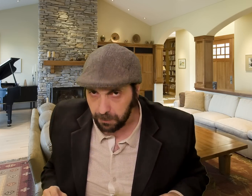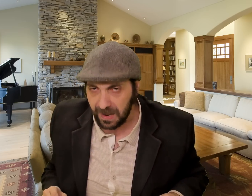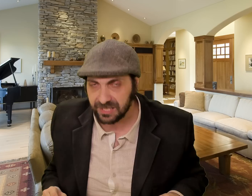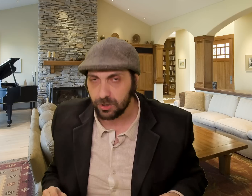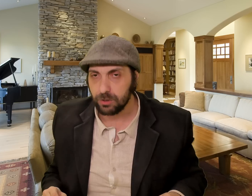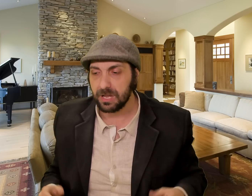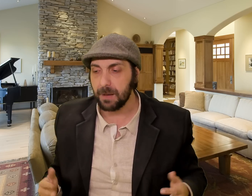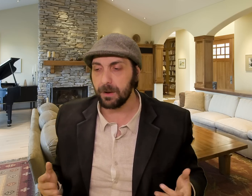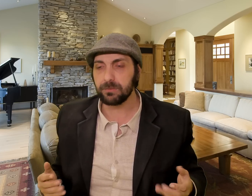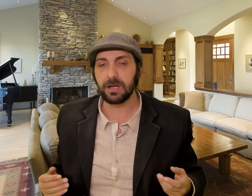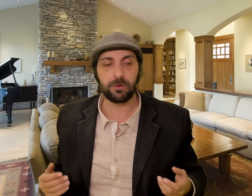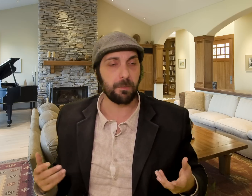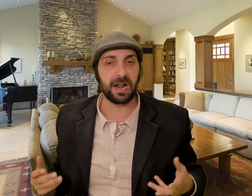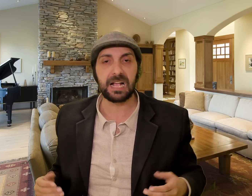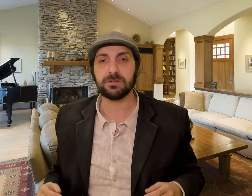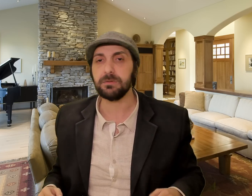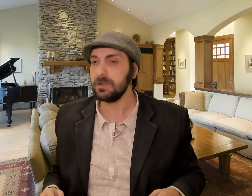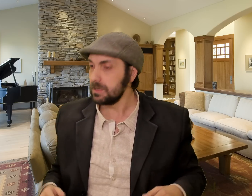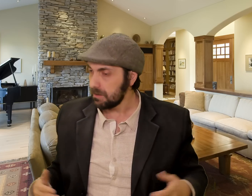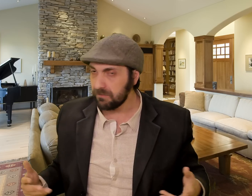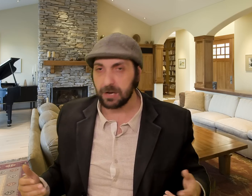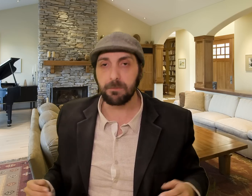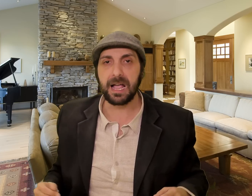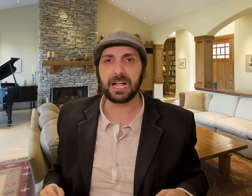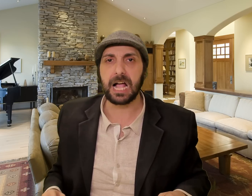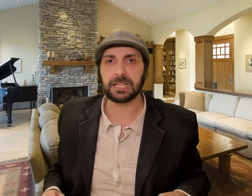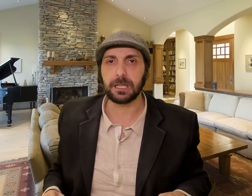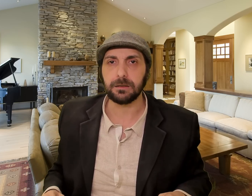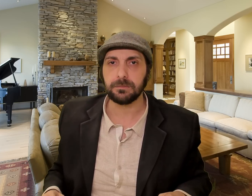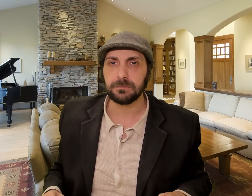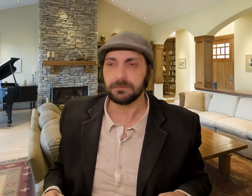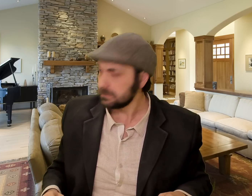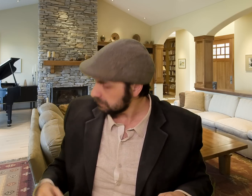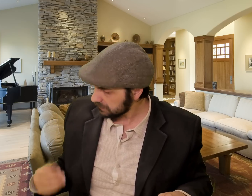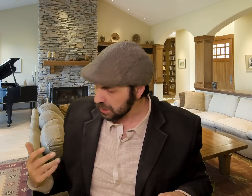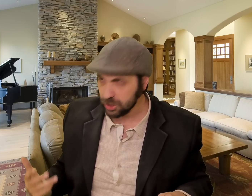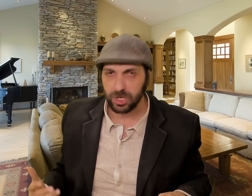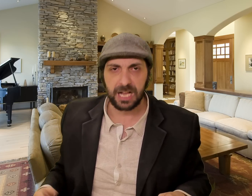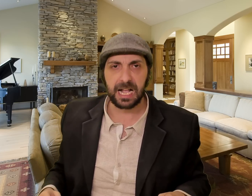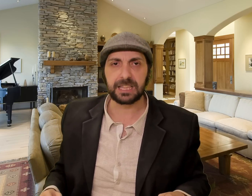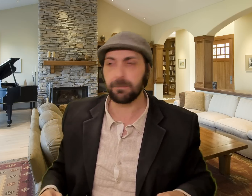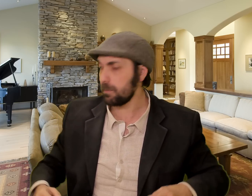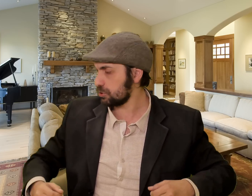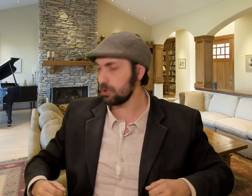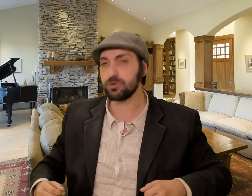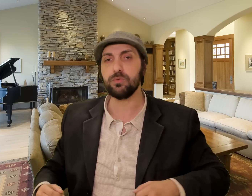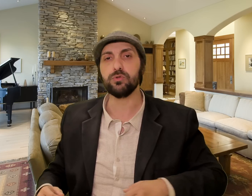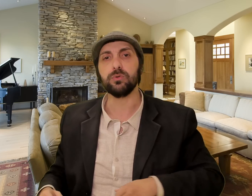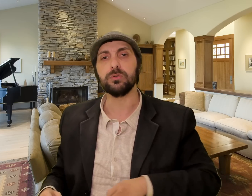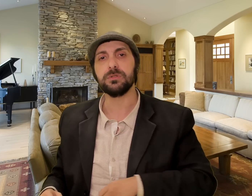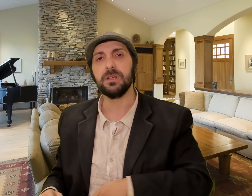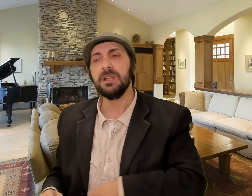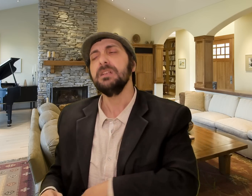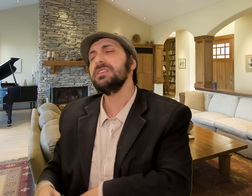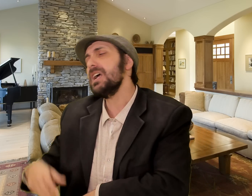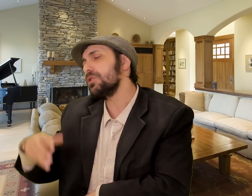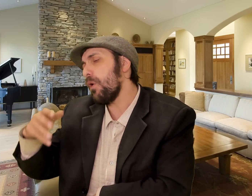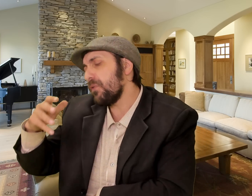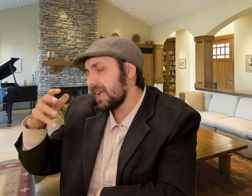outro conselho passe óleo nas mãos vá com uma regata esteja de regata mostrar os músculos